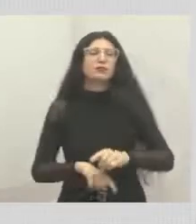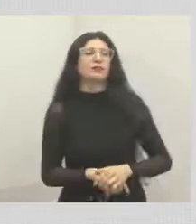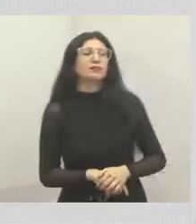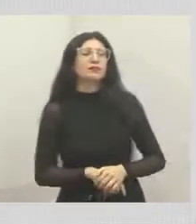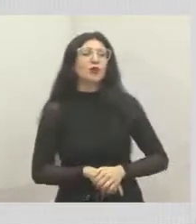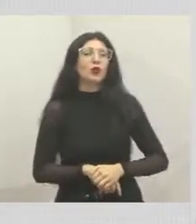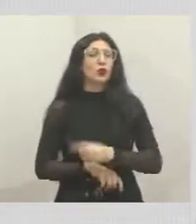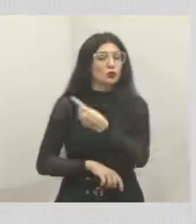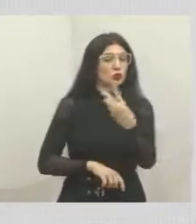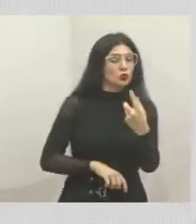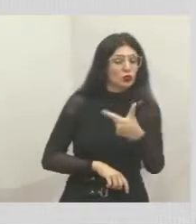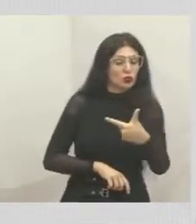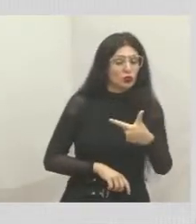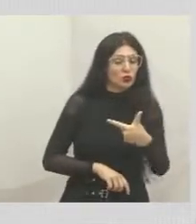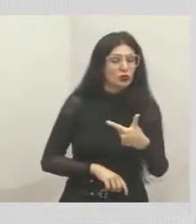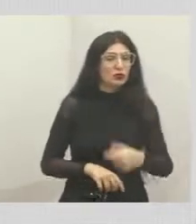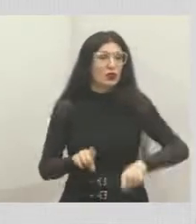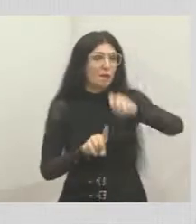no percentual de